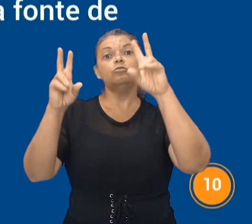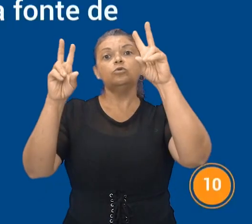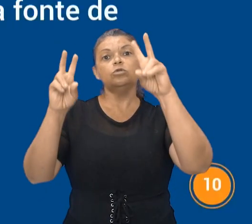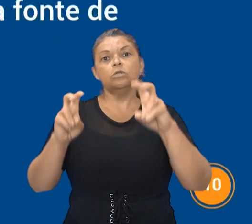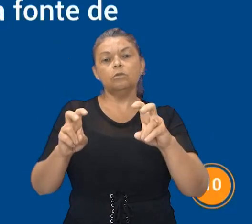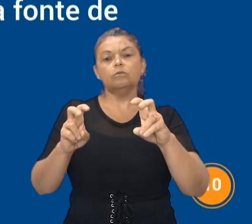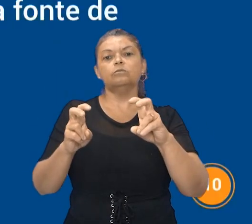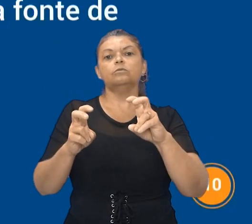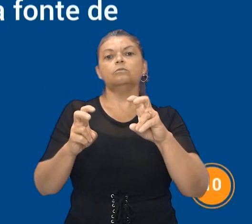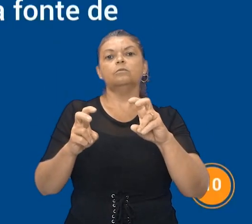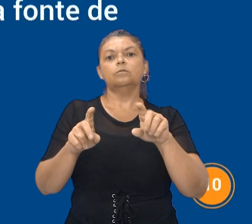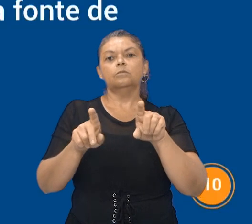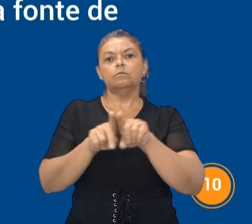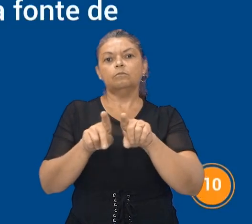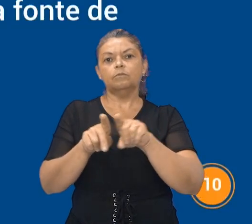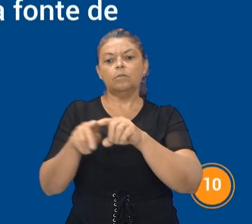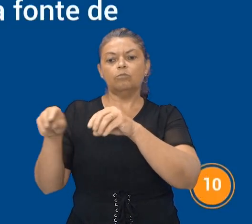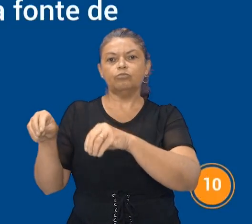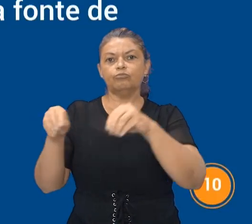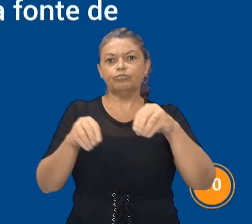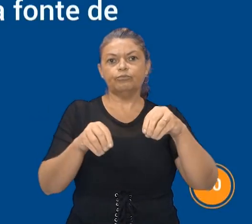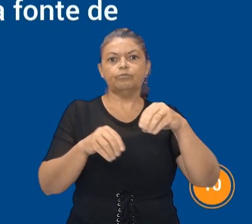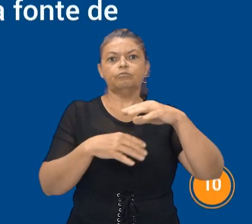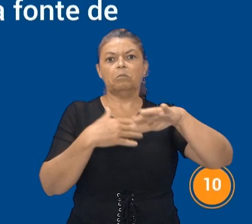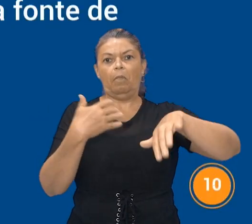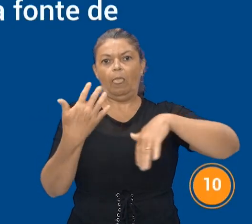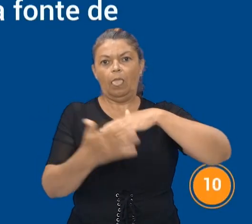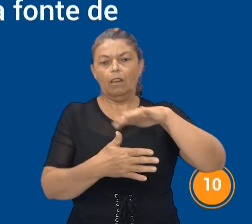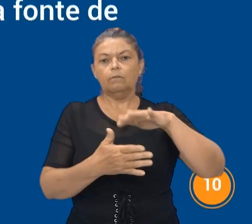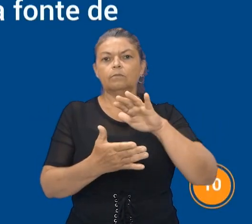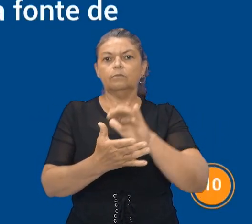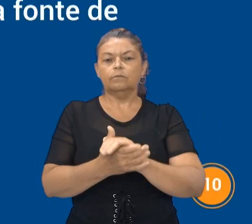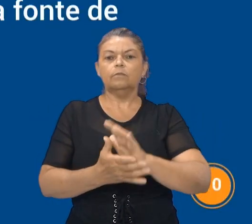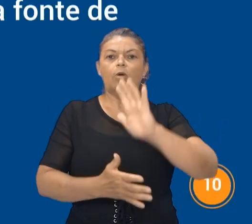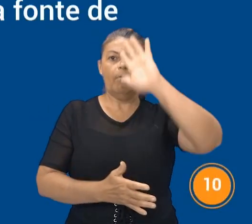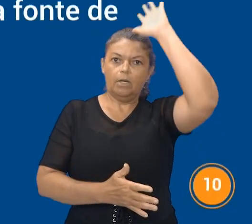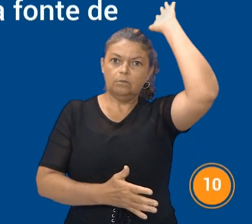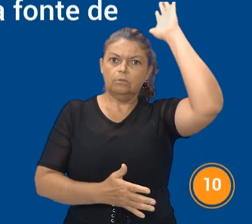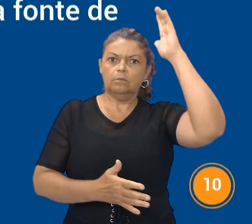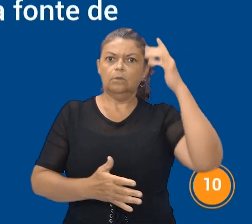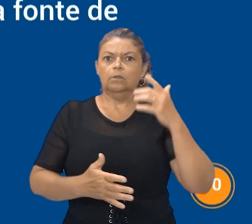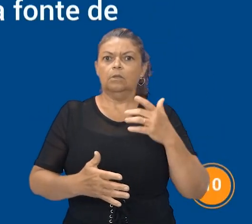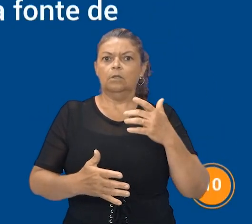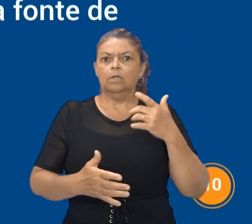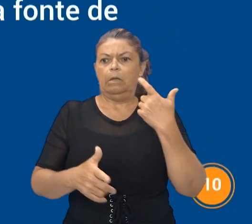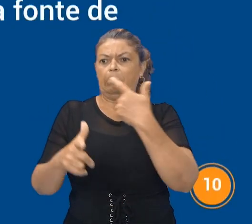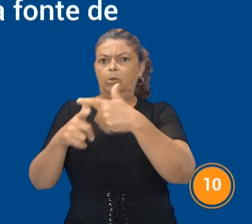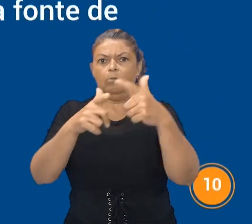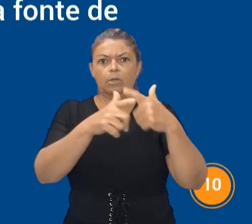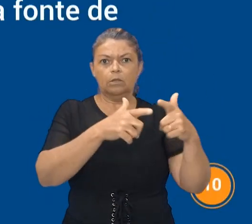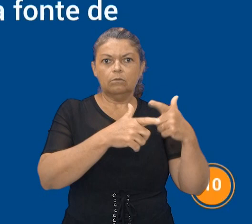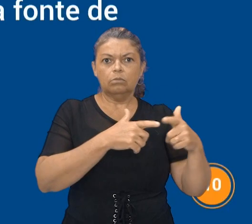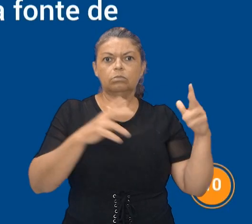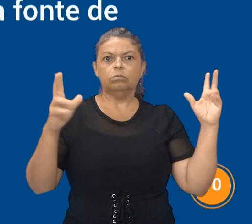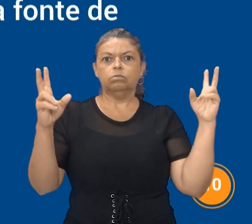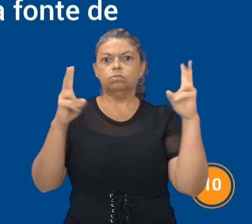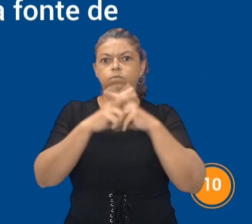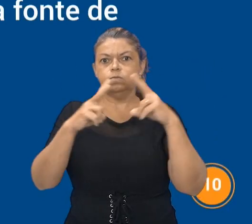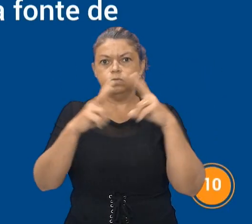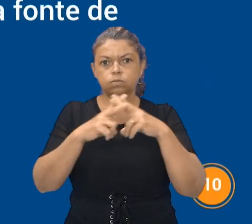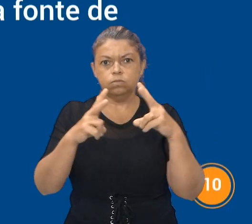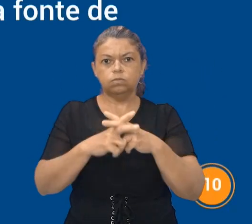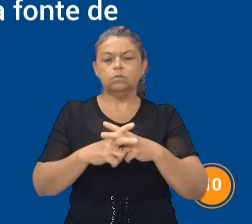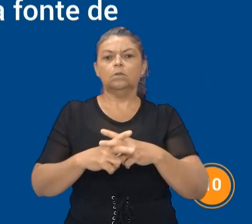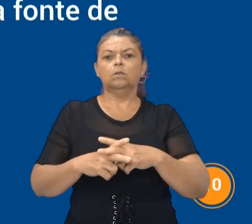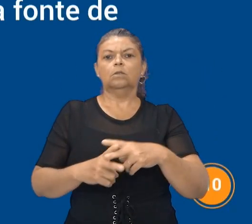desagregação do Império Romano. Então nós temos no primeiro ponto, conflito entre os generais, o imperador